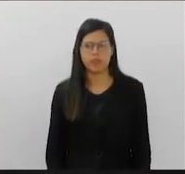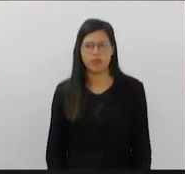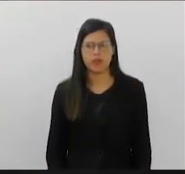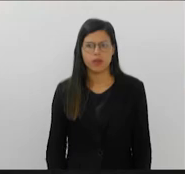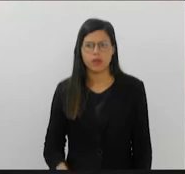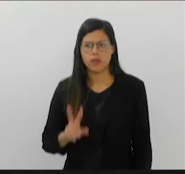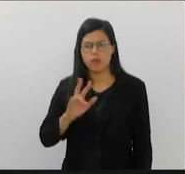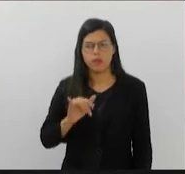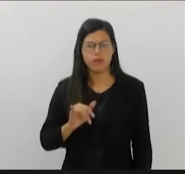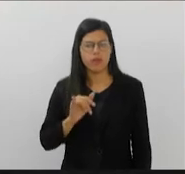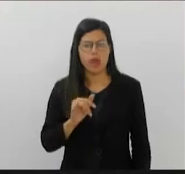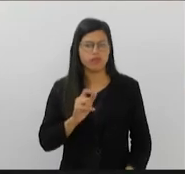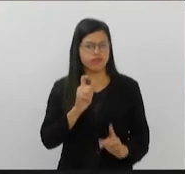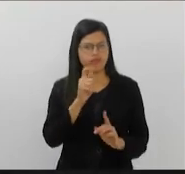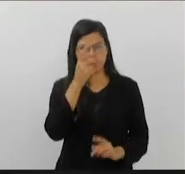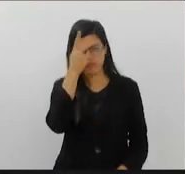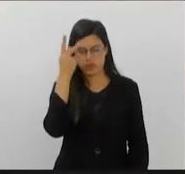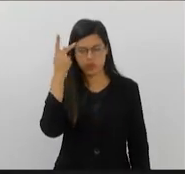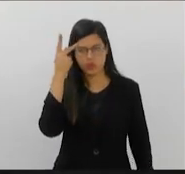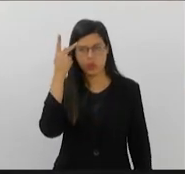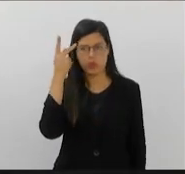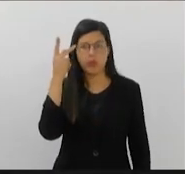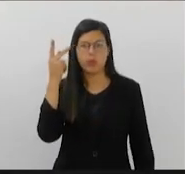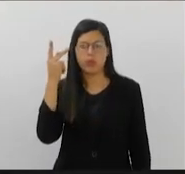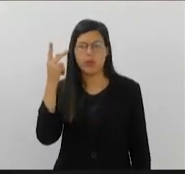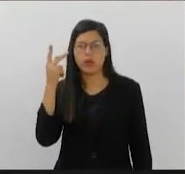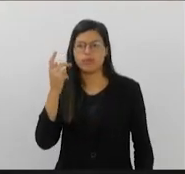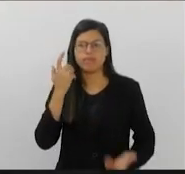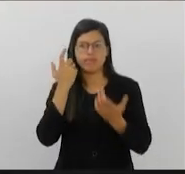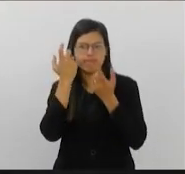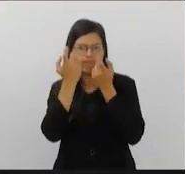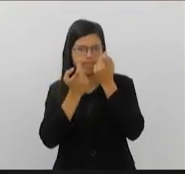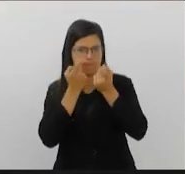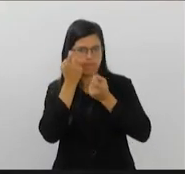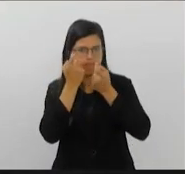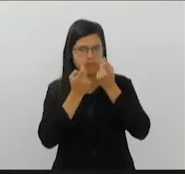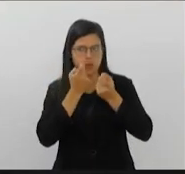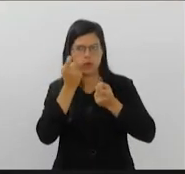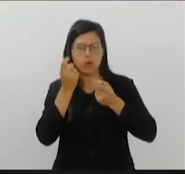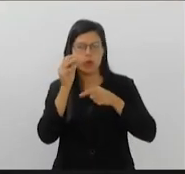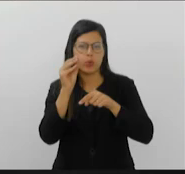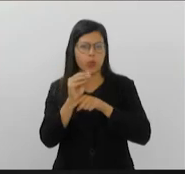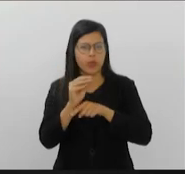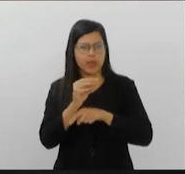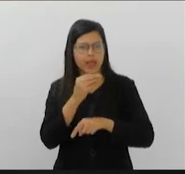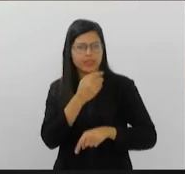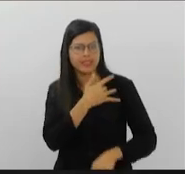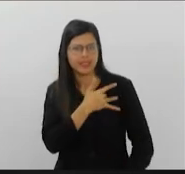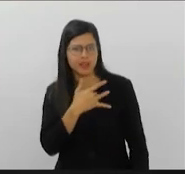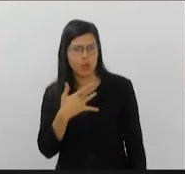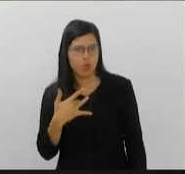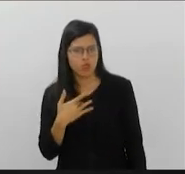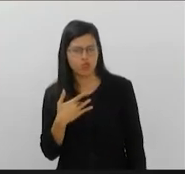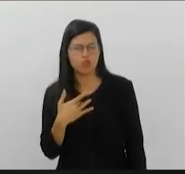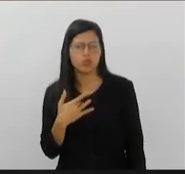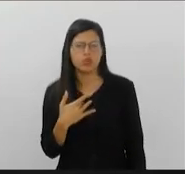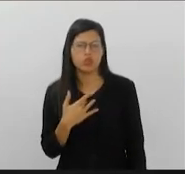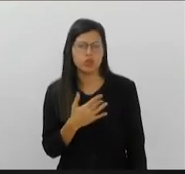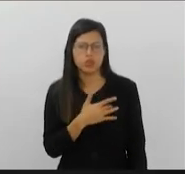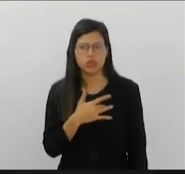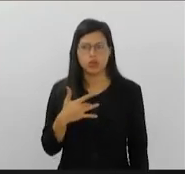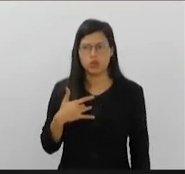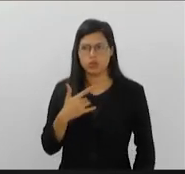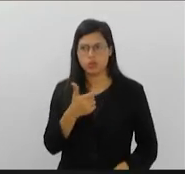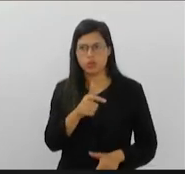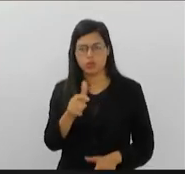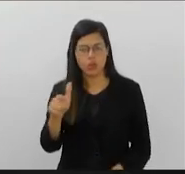vai ser uma pessoa que vai se preocupar em cuidar da sua própria saúde, cuidar da sua saúde, da saúde dos outros,